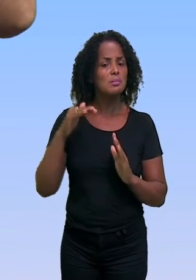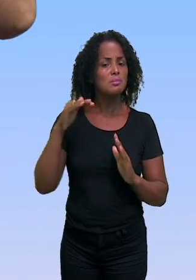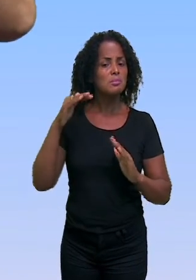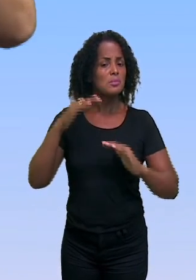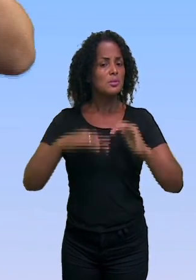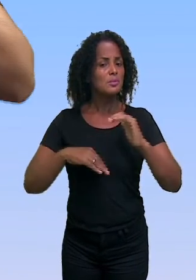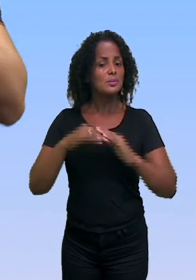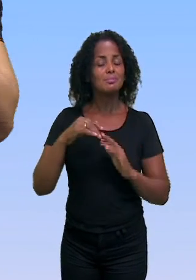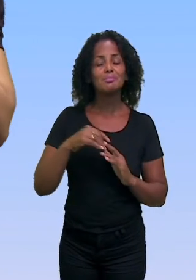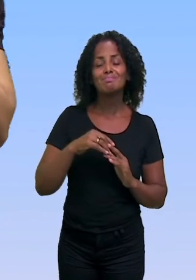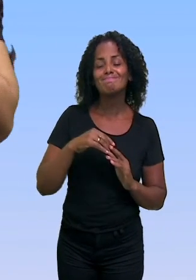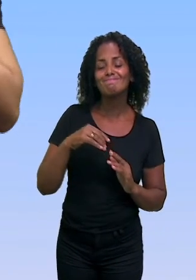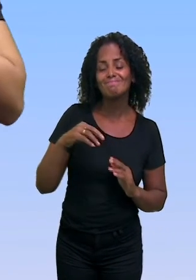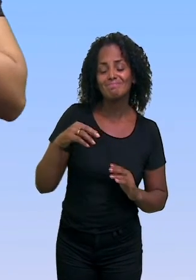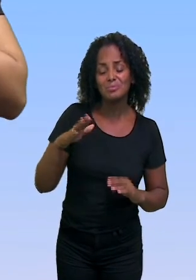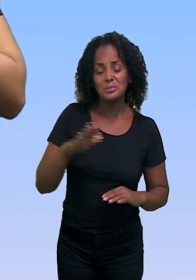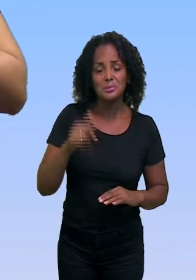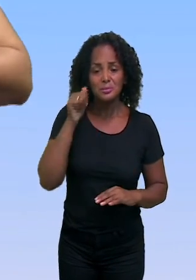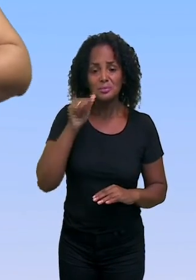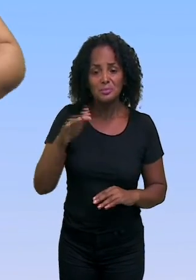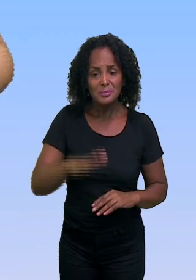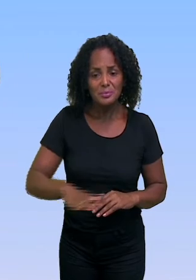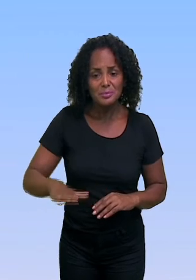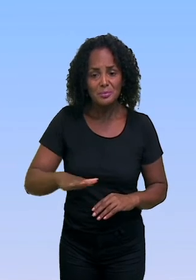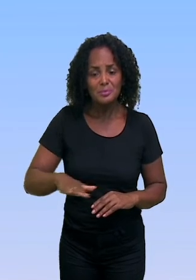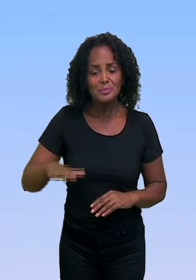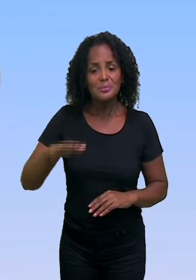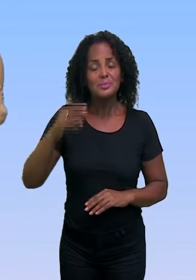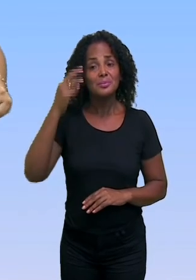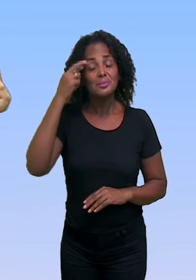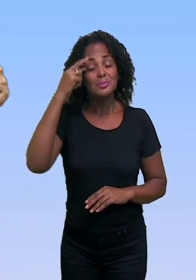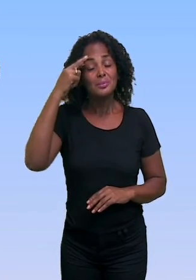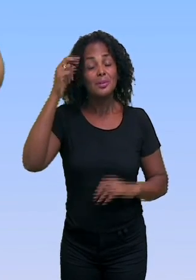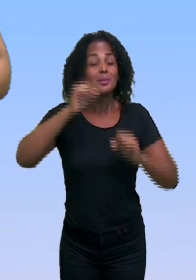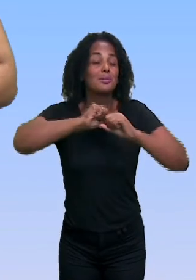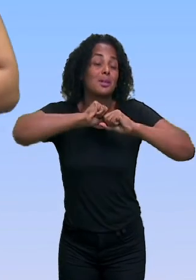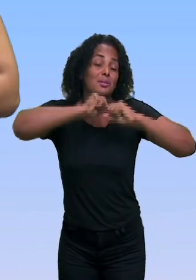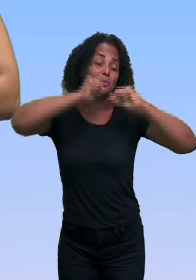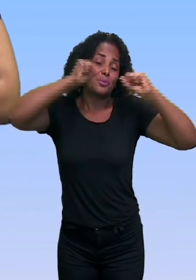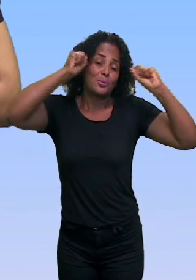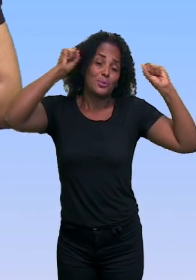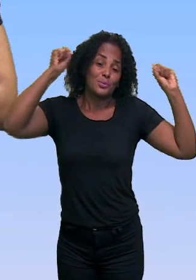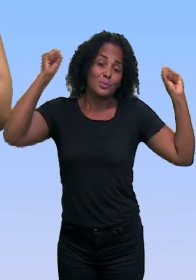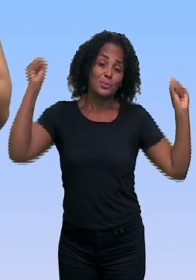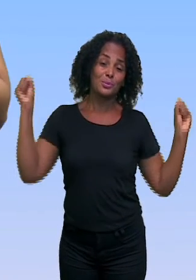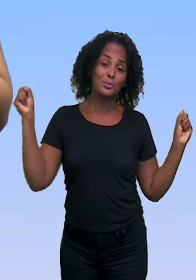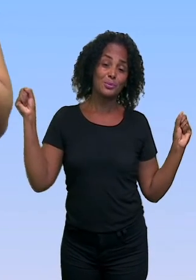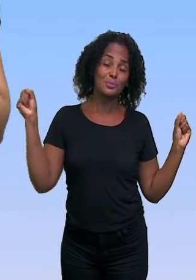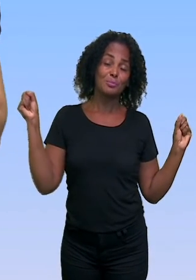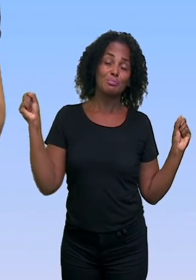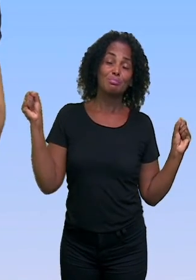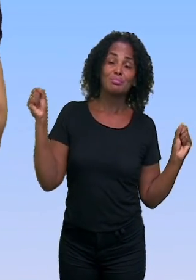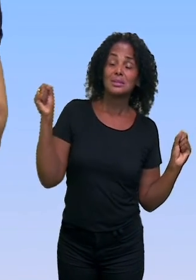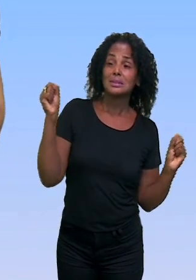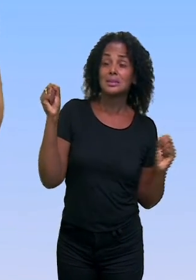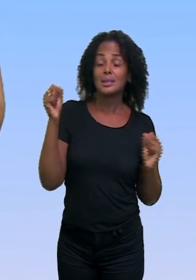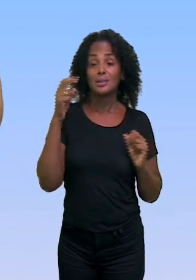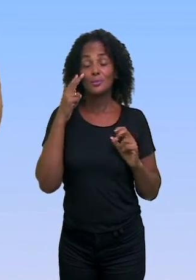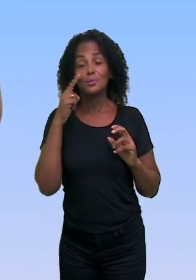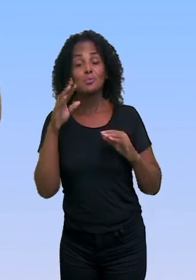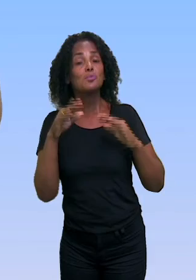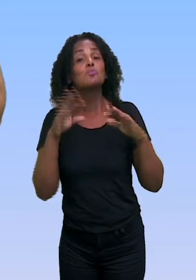Mary e quando ela acordou ela decidiu qual a profissão que ela seria a Mary ainda é uma